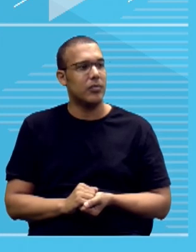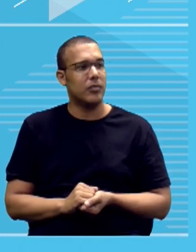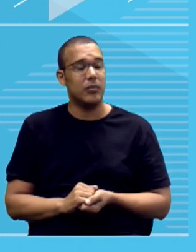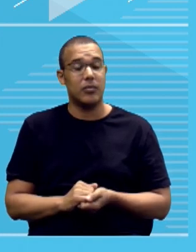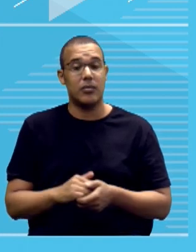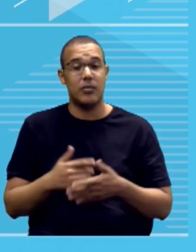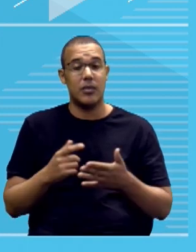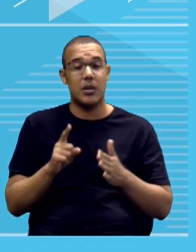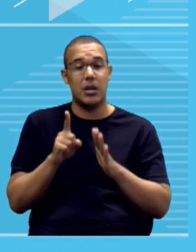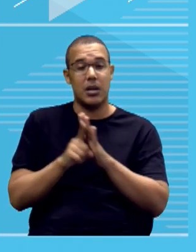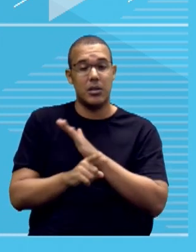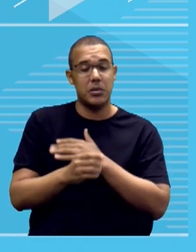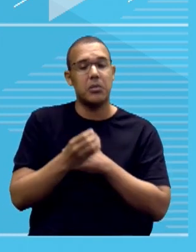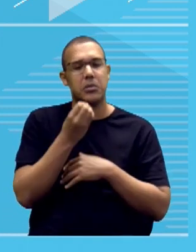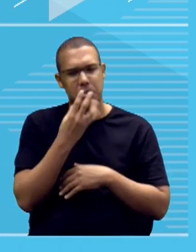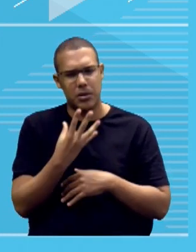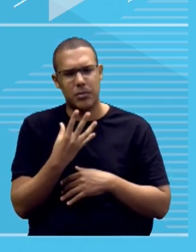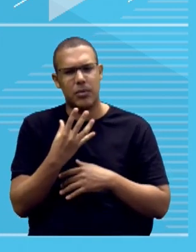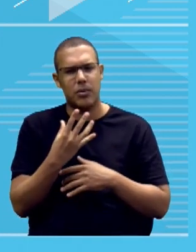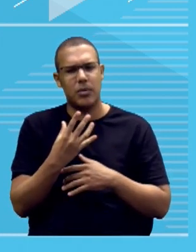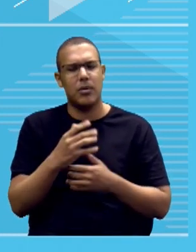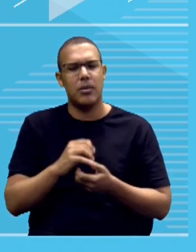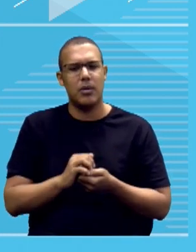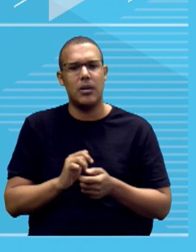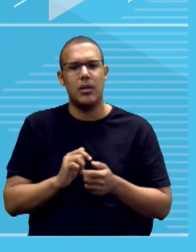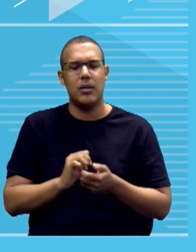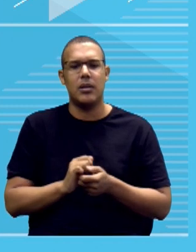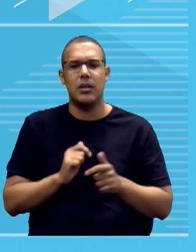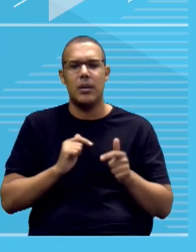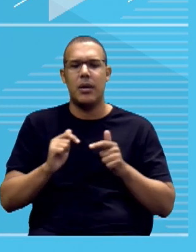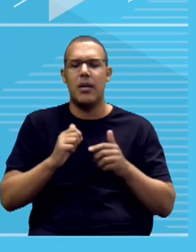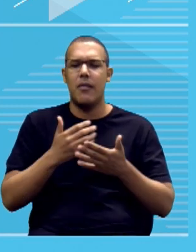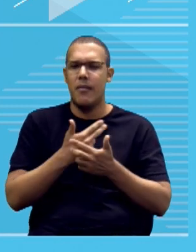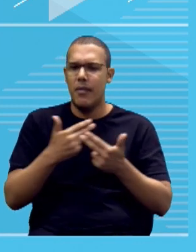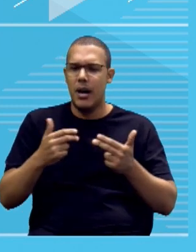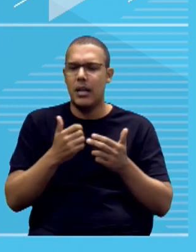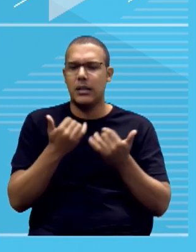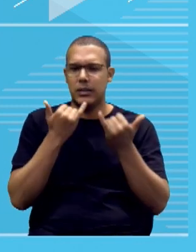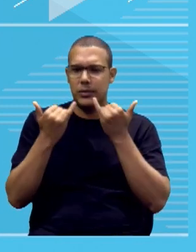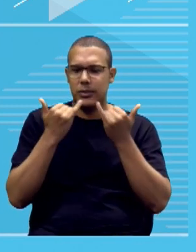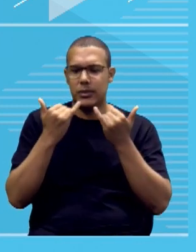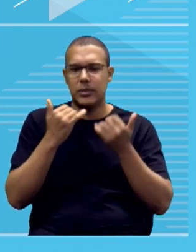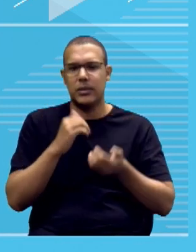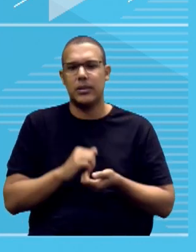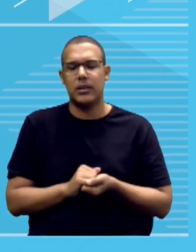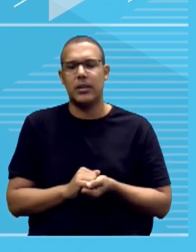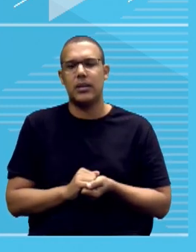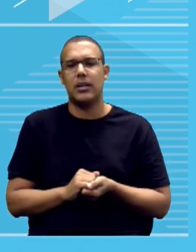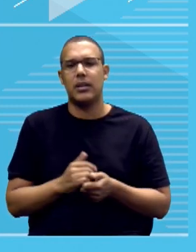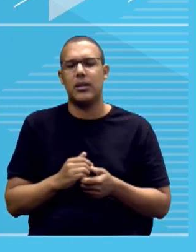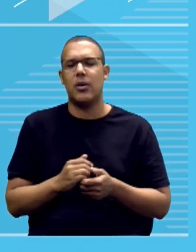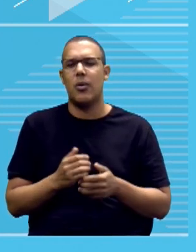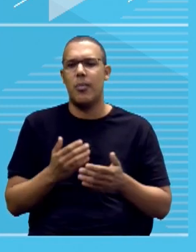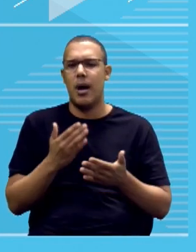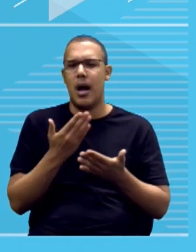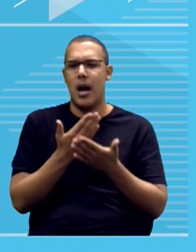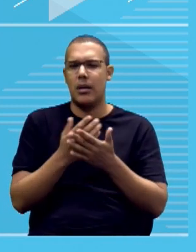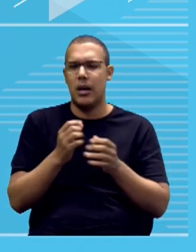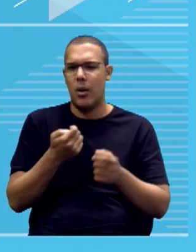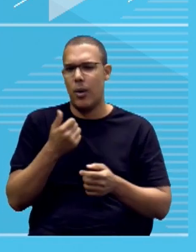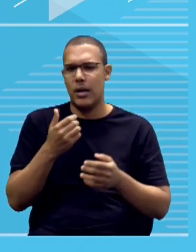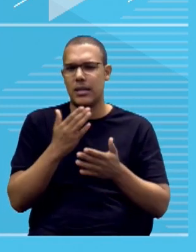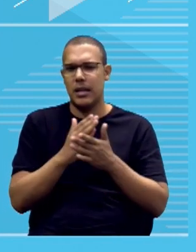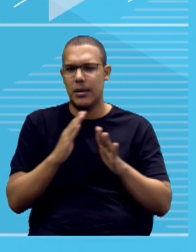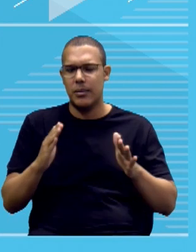essa questão é uma questão muito boa, uma questão completa que trabalha muita coisa. Então, como a gente está esgotando o tempo da nossa primeira aulinha, eu vou deixar